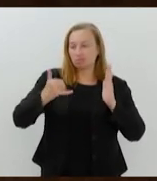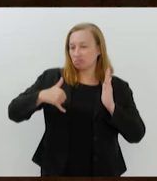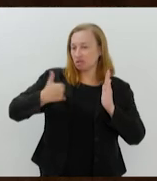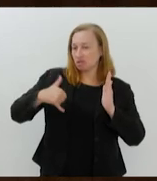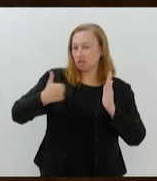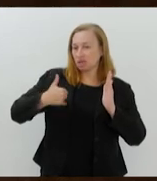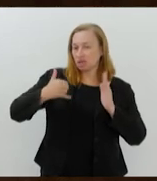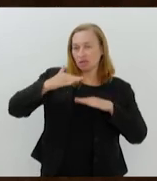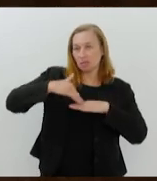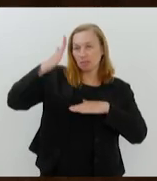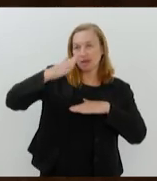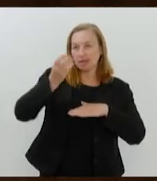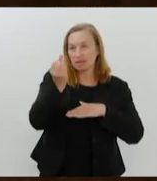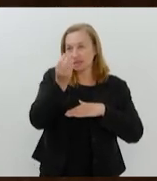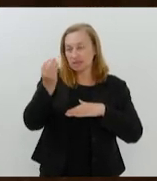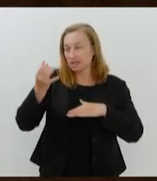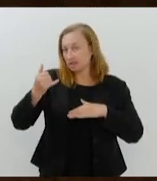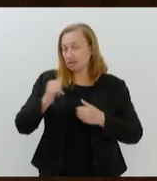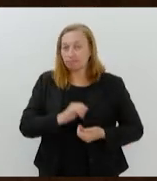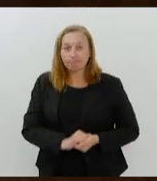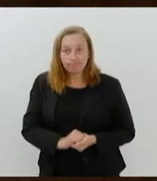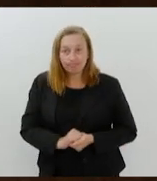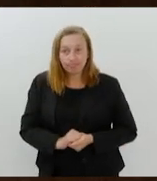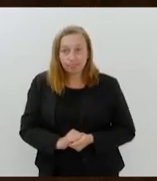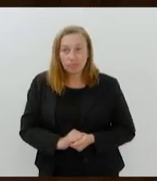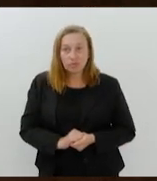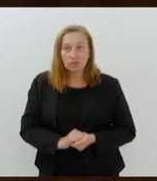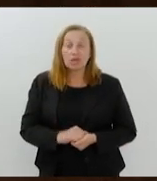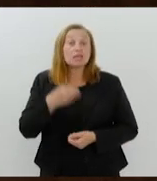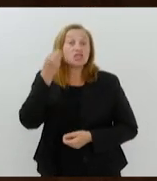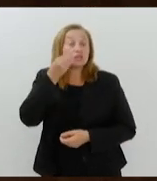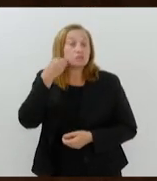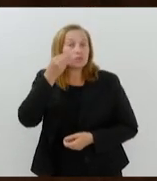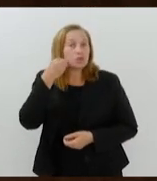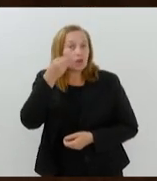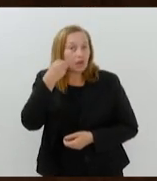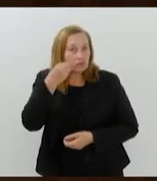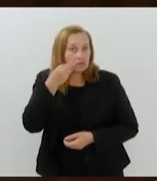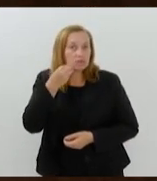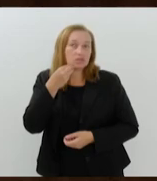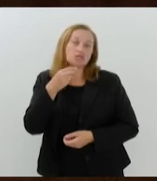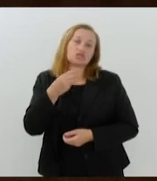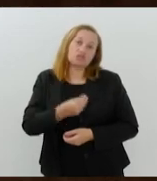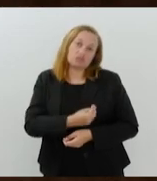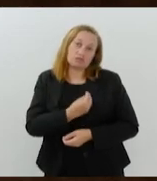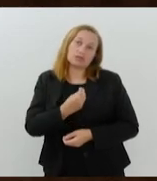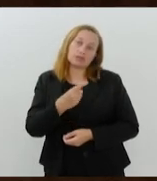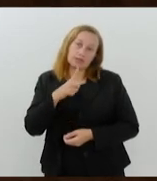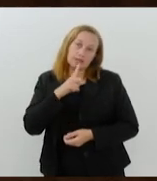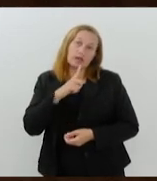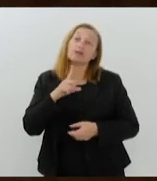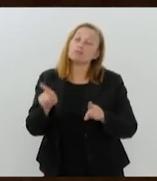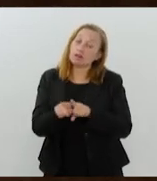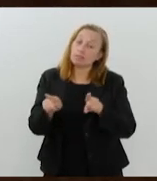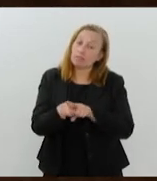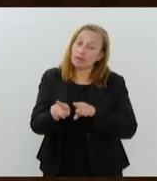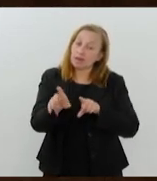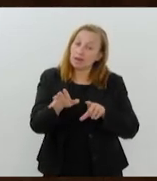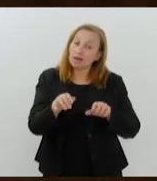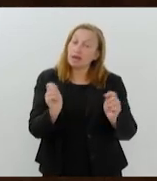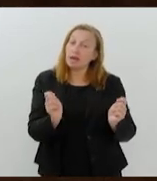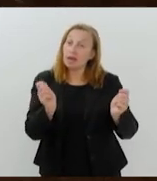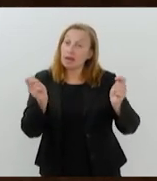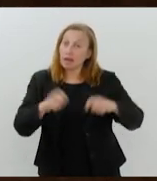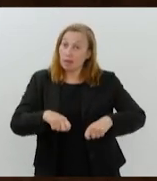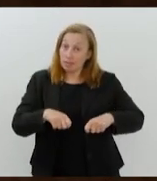a 60 anos, pelas suas experiências e pela sua capacidade